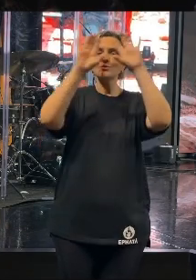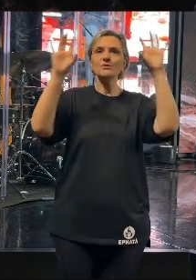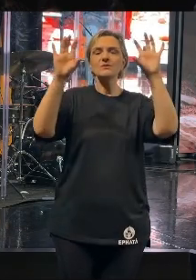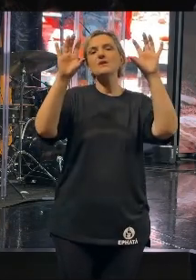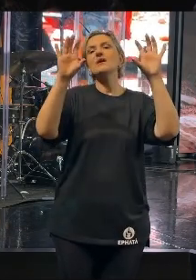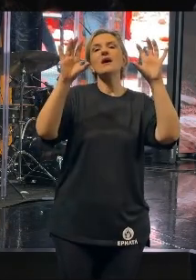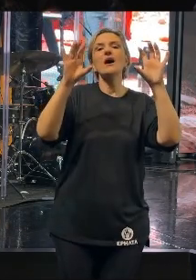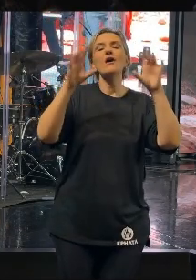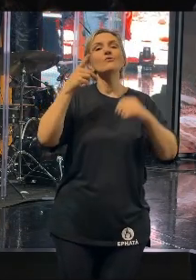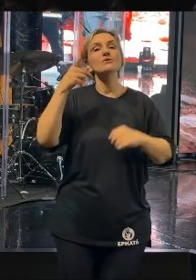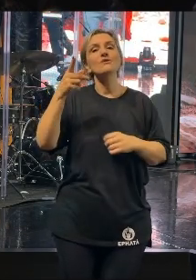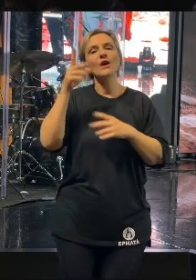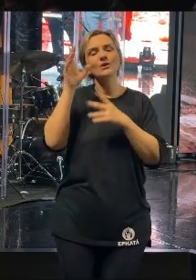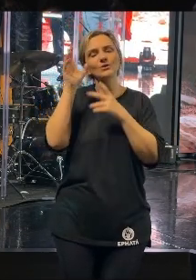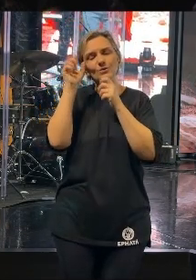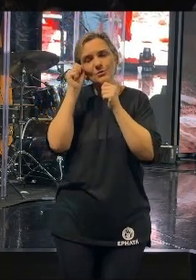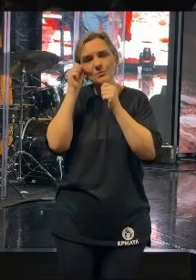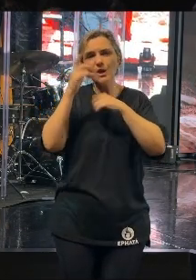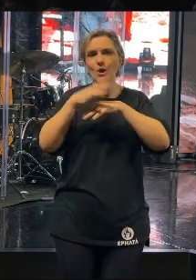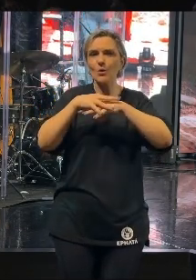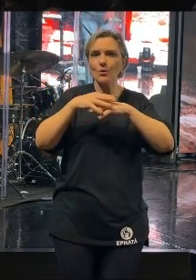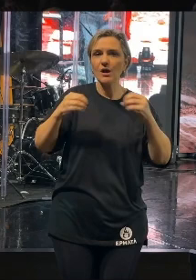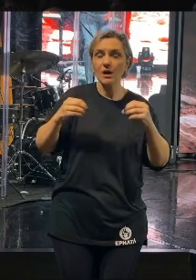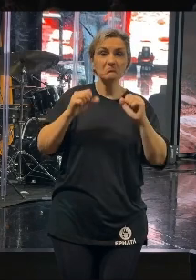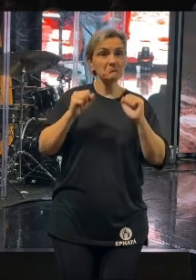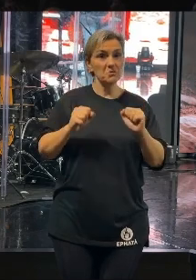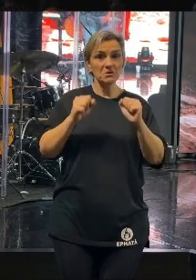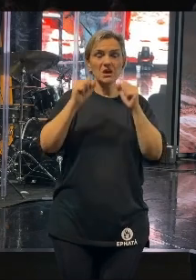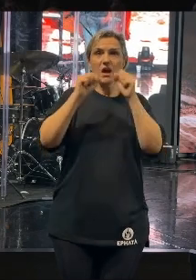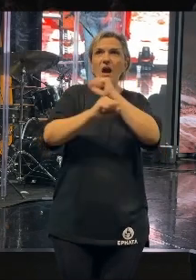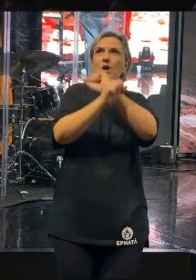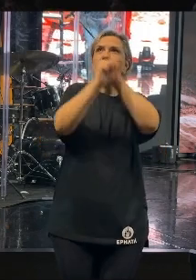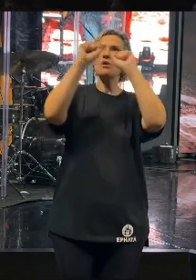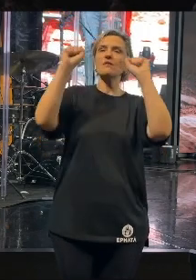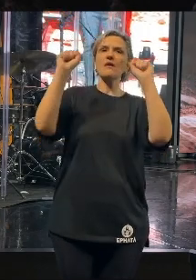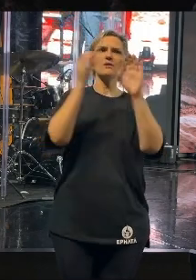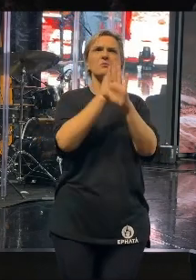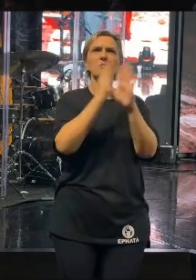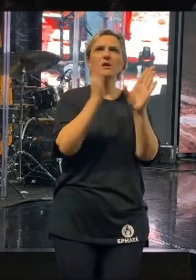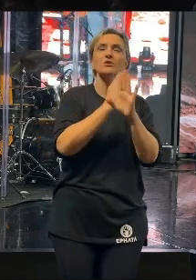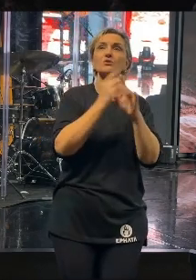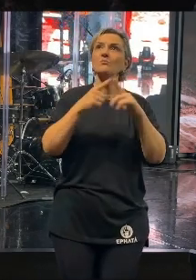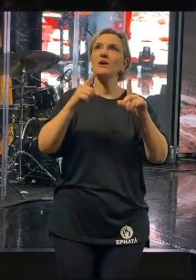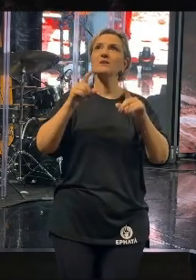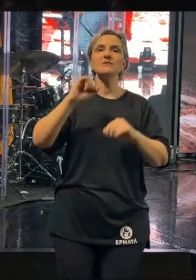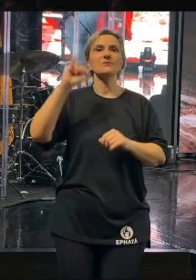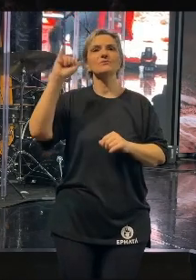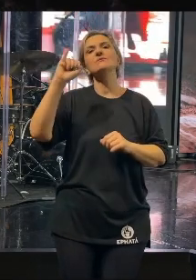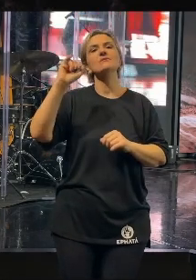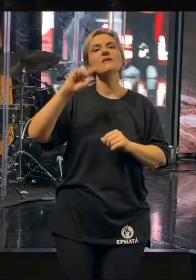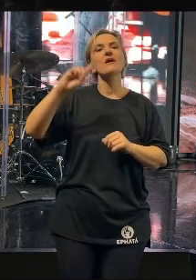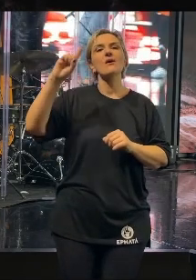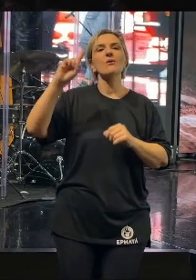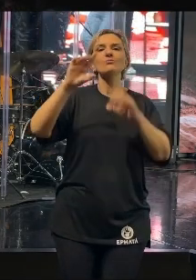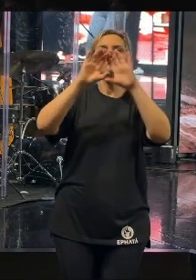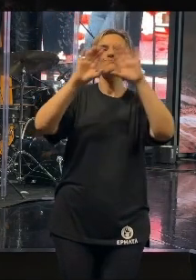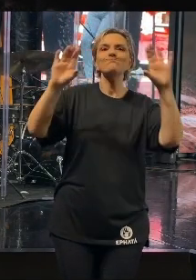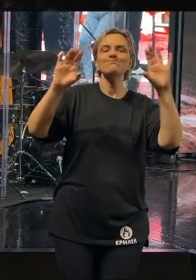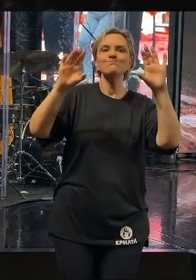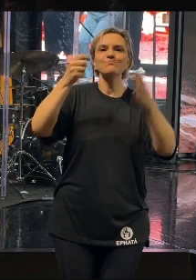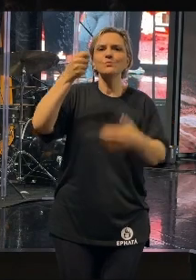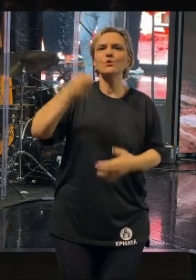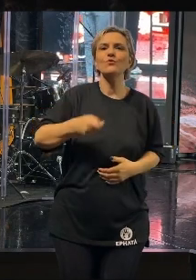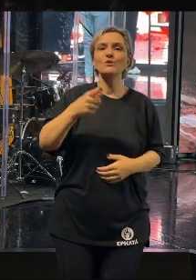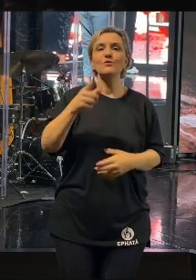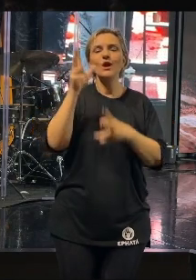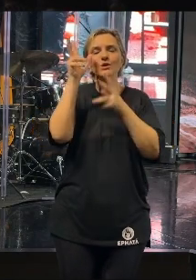dormir curado. Você até pode ter se acordado perdido, mas quando os céus determinam, você vai dormir